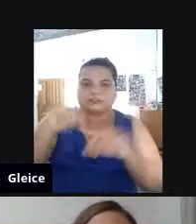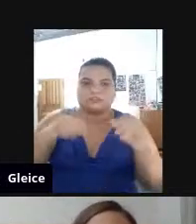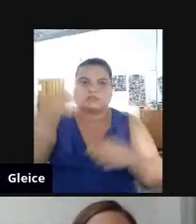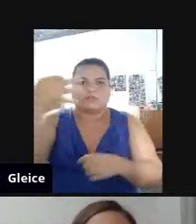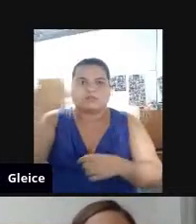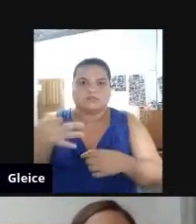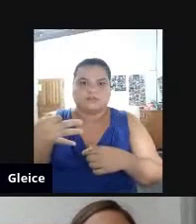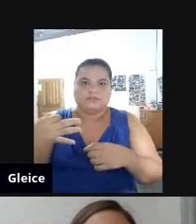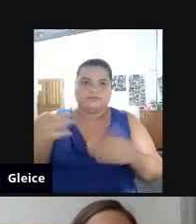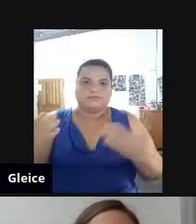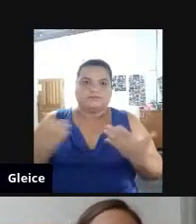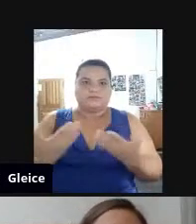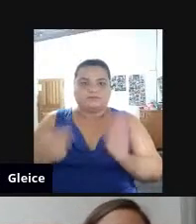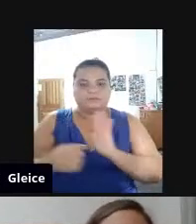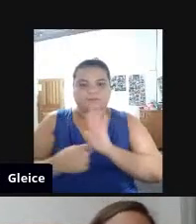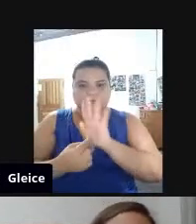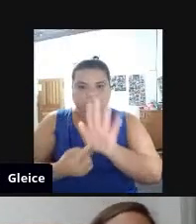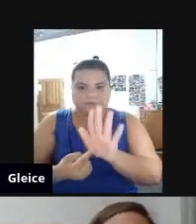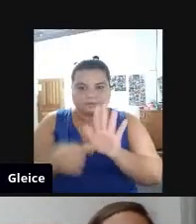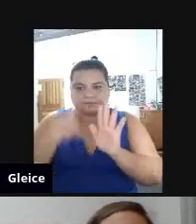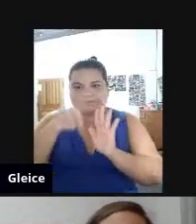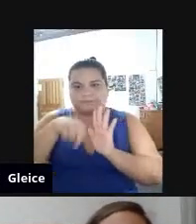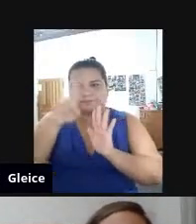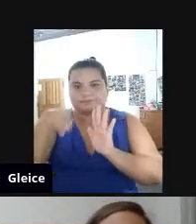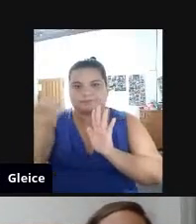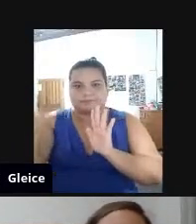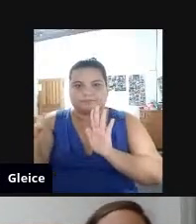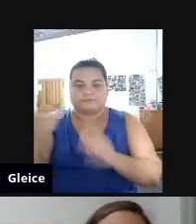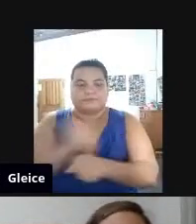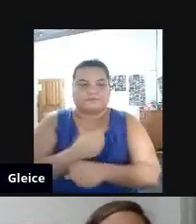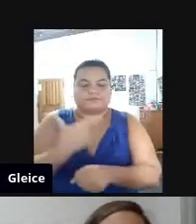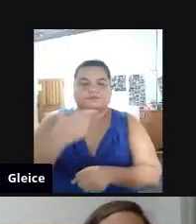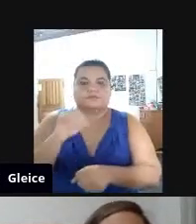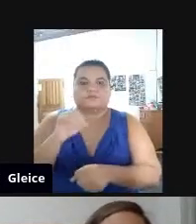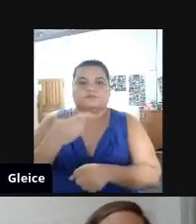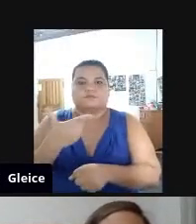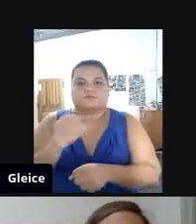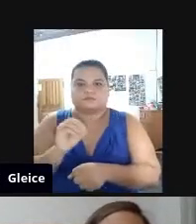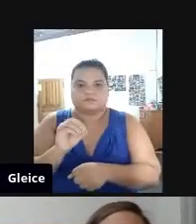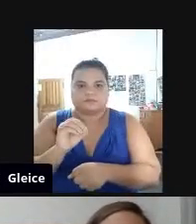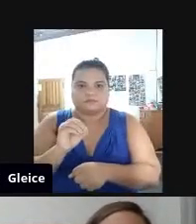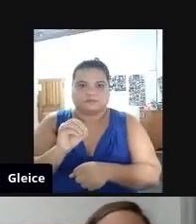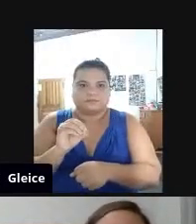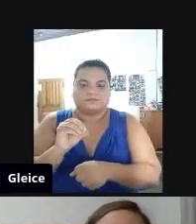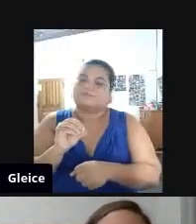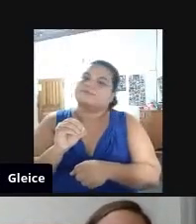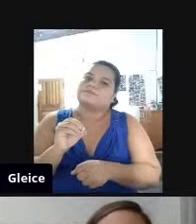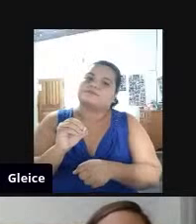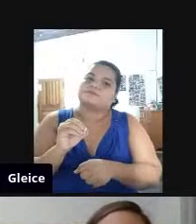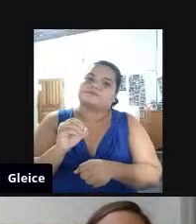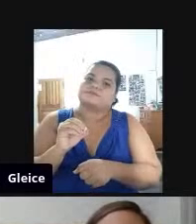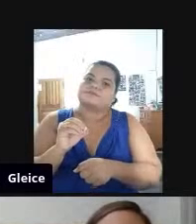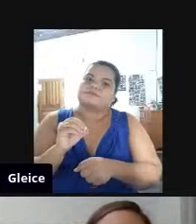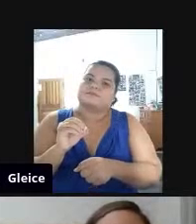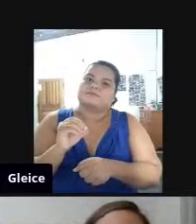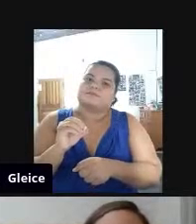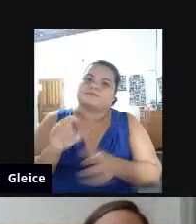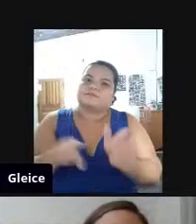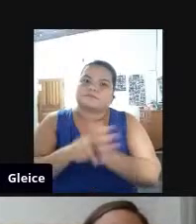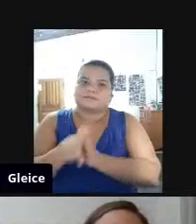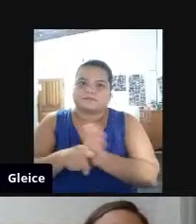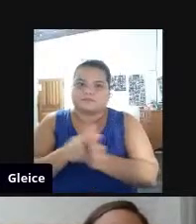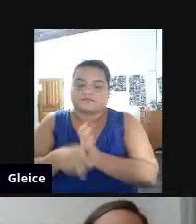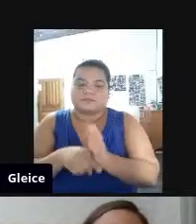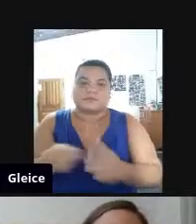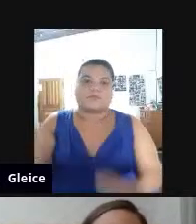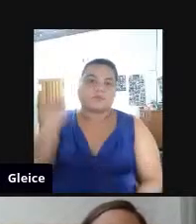trouxe esse dado, né, de 2020, que foi realizado pelo CDC nos Estados Unidos e que